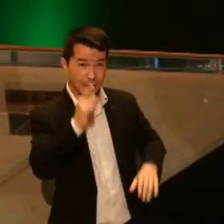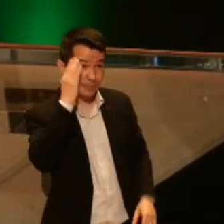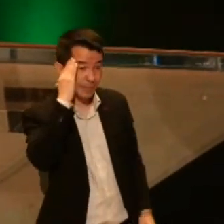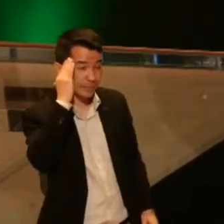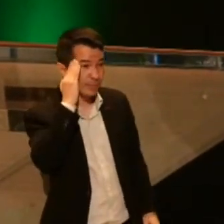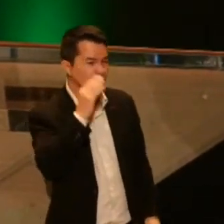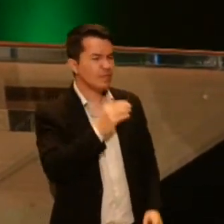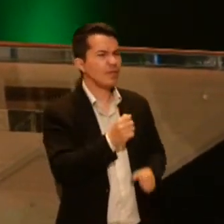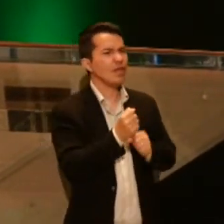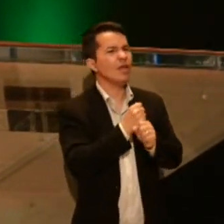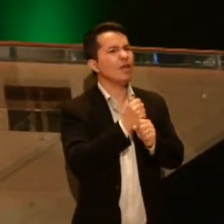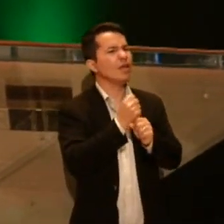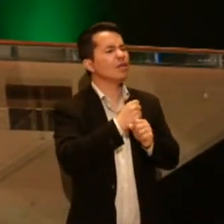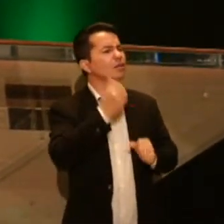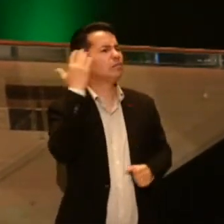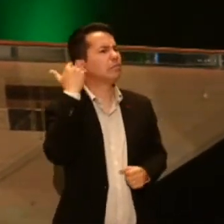nascido